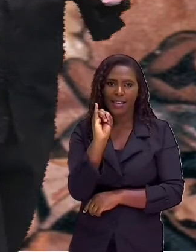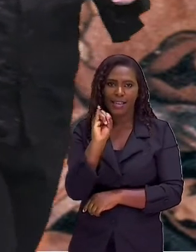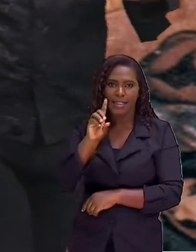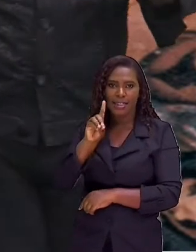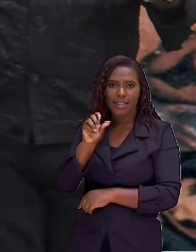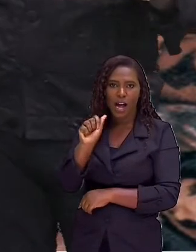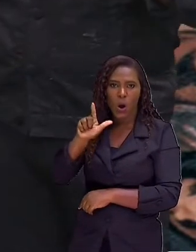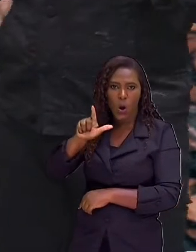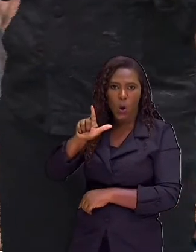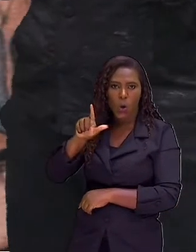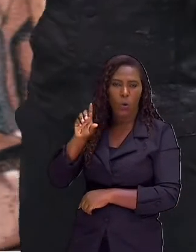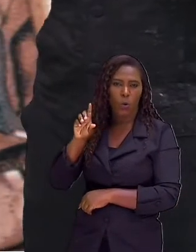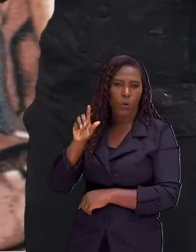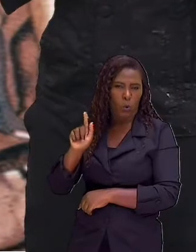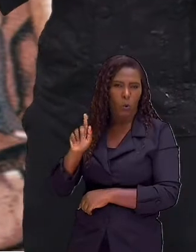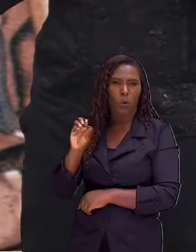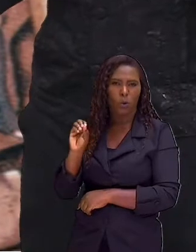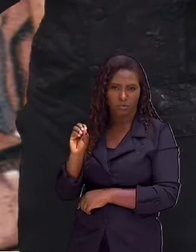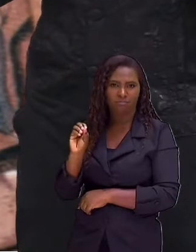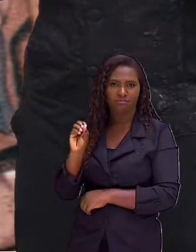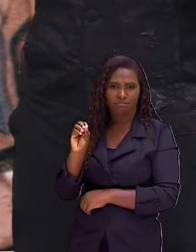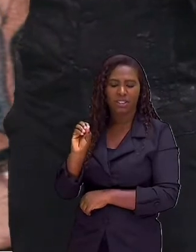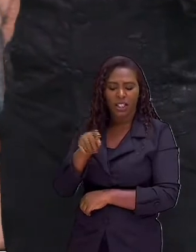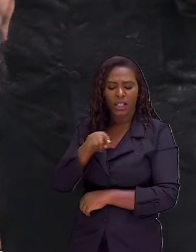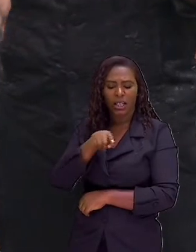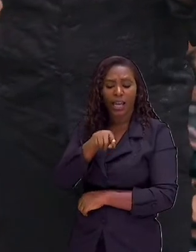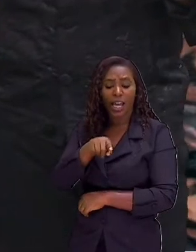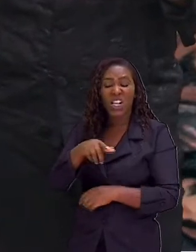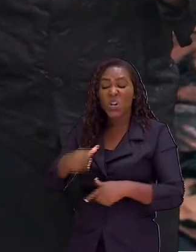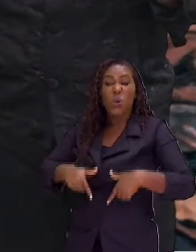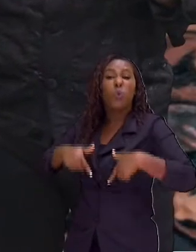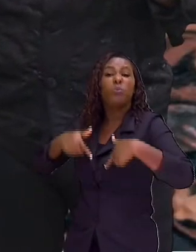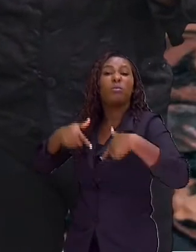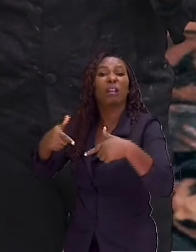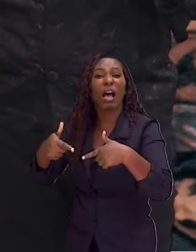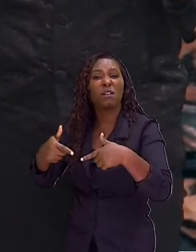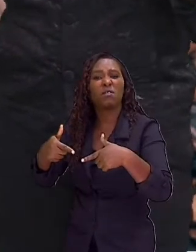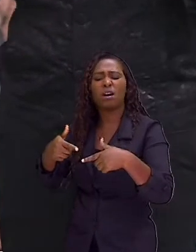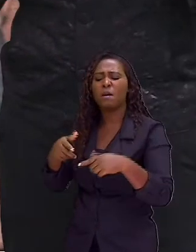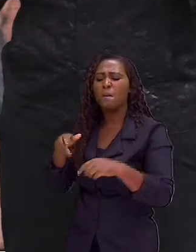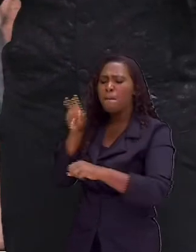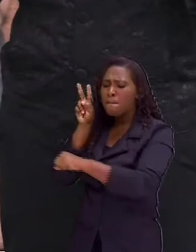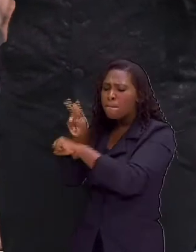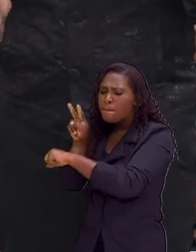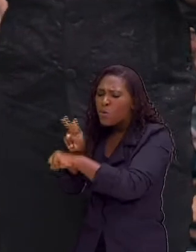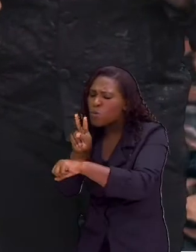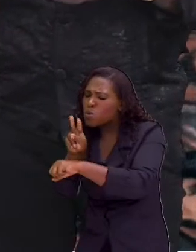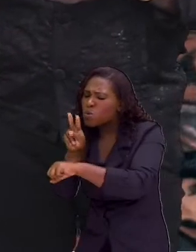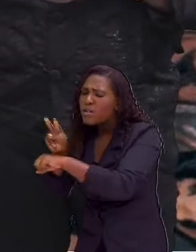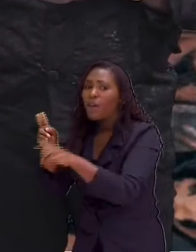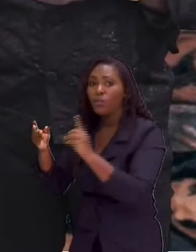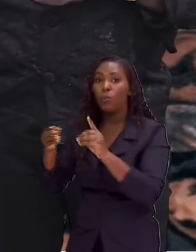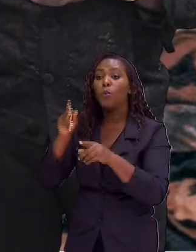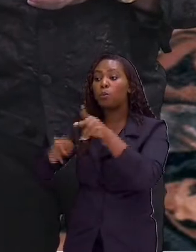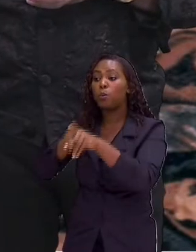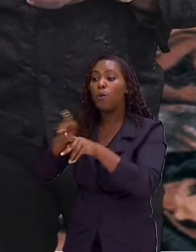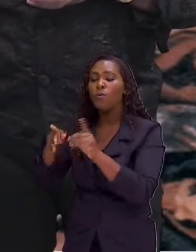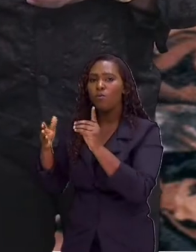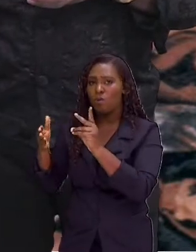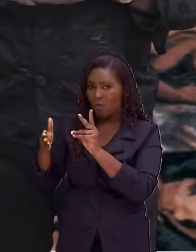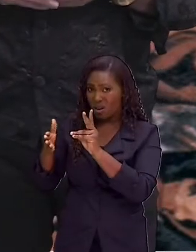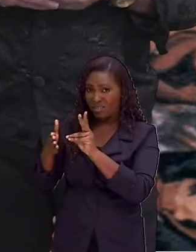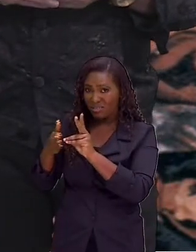organizado. Imbuído de tais propostas, conclamou índios e mestiços para que lutassem